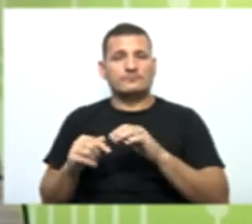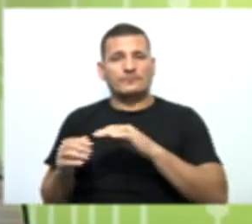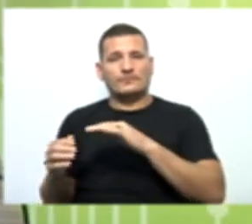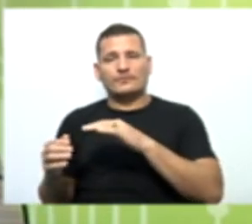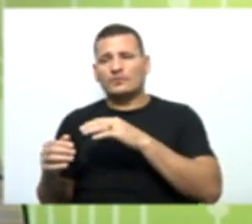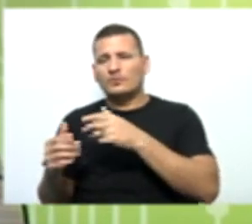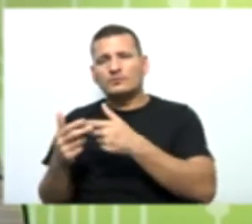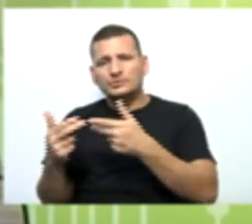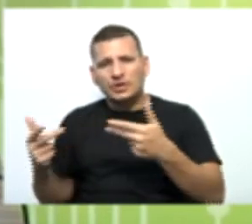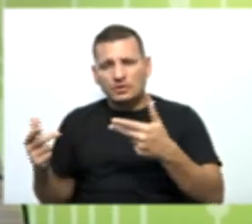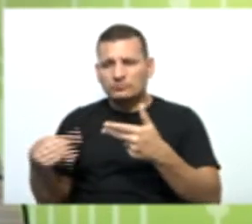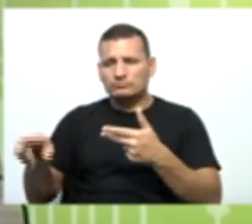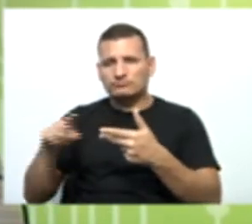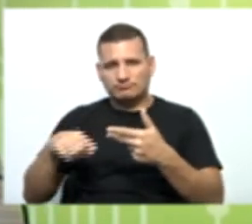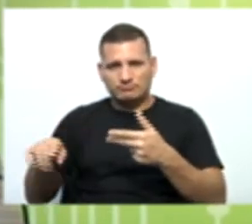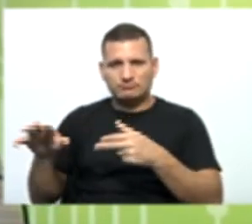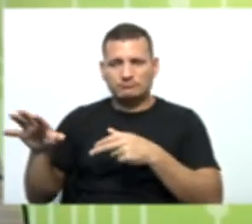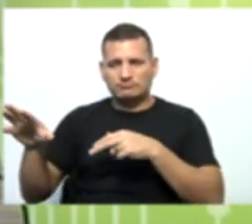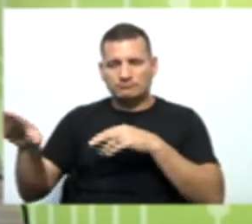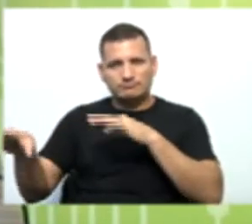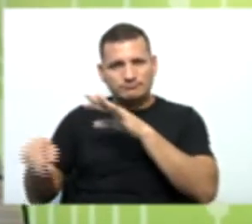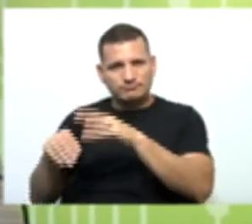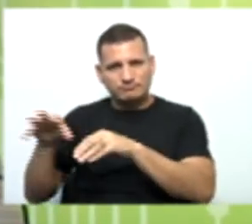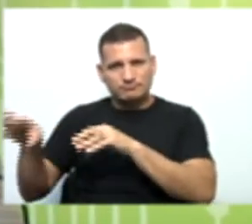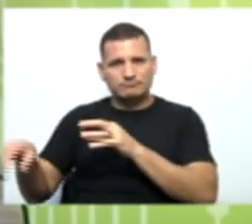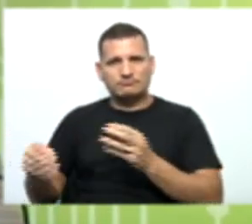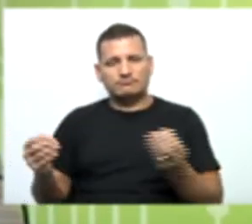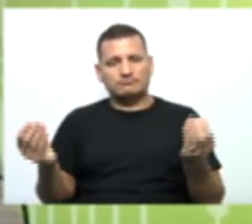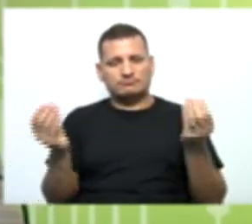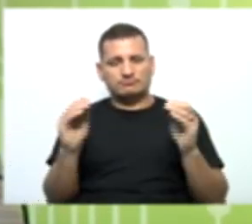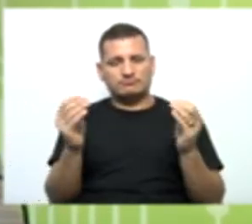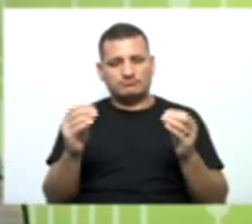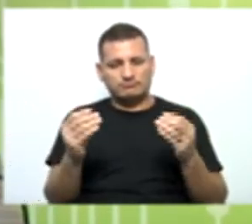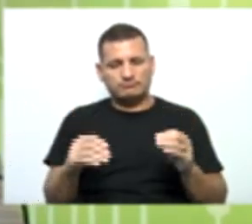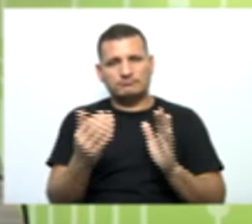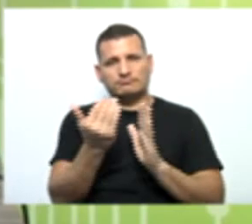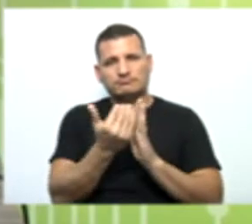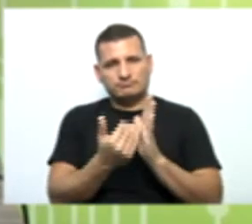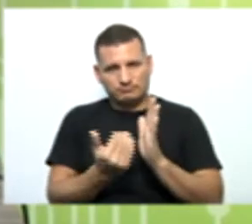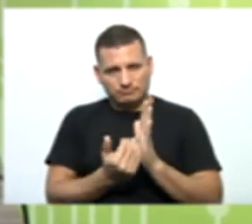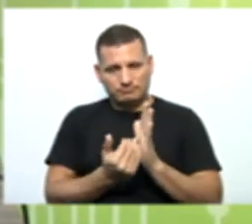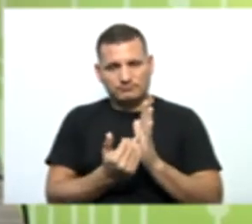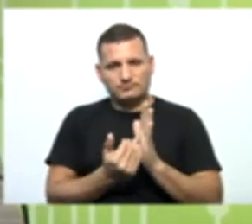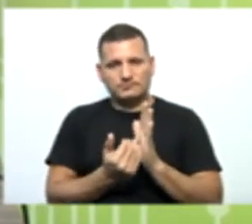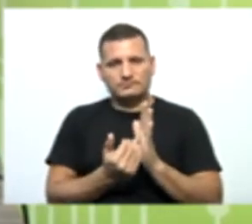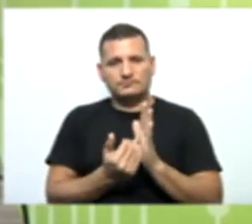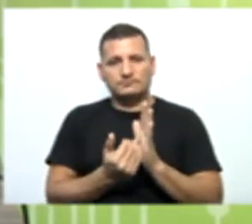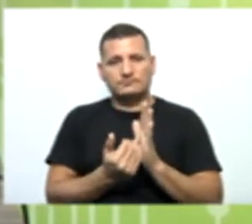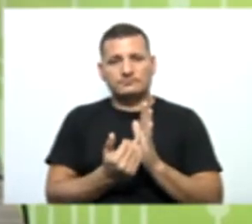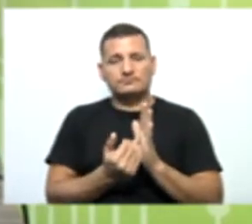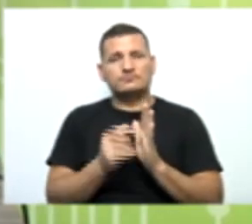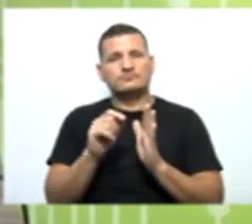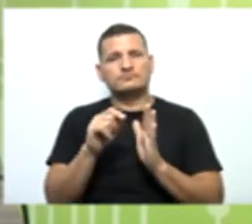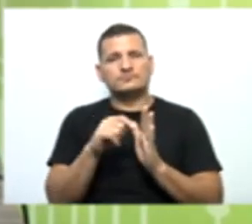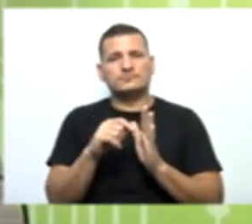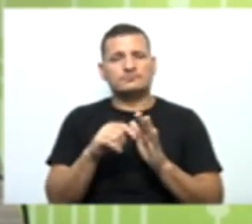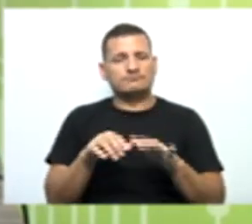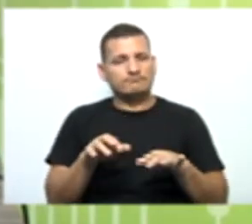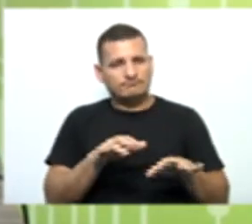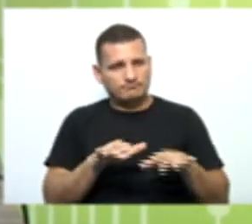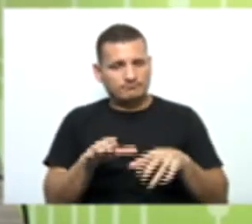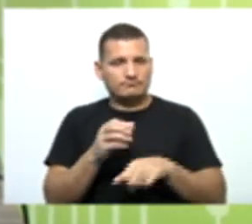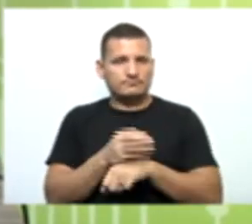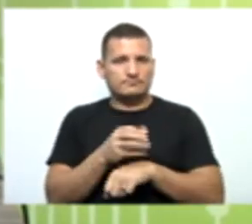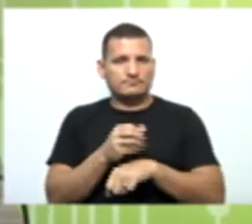dos objetos do mundo real e inserimos esses elementos no nosso programa, no nosso código, para trabalhar com os conceitos da programação